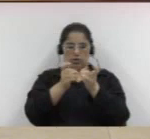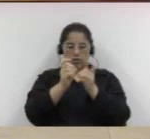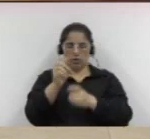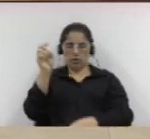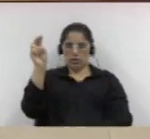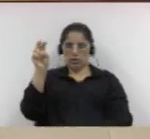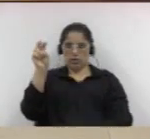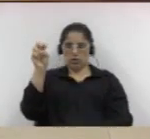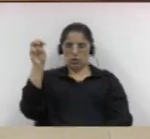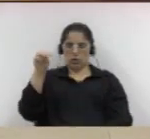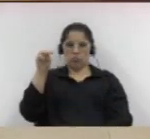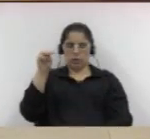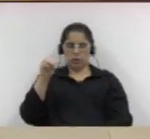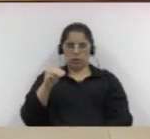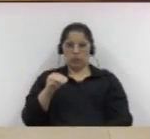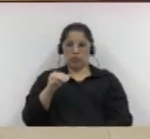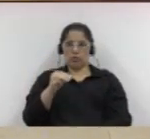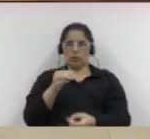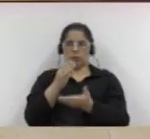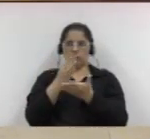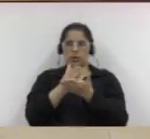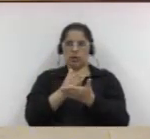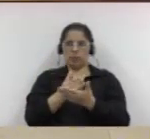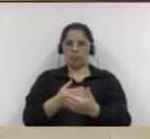Eu suspendo a sessão por 5 minutos.